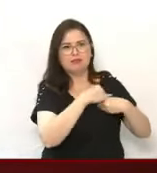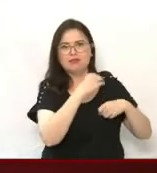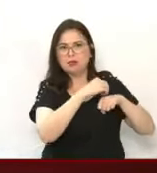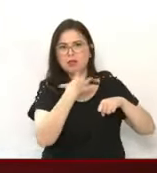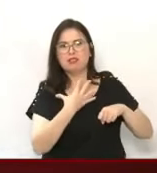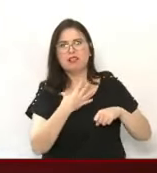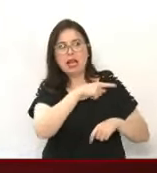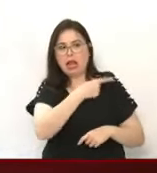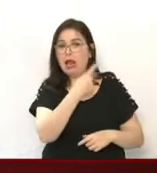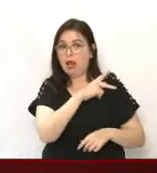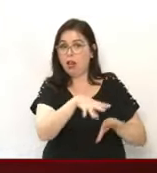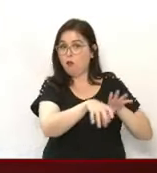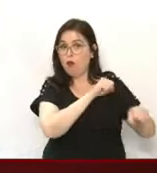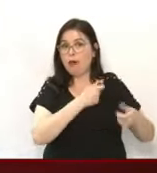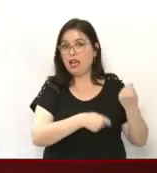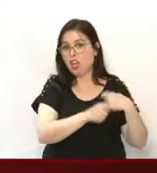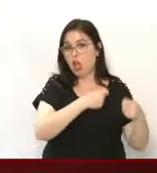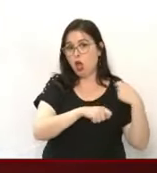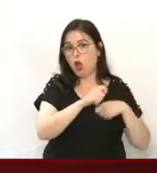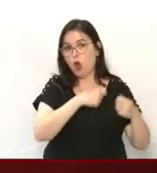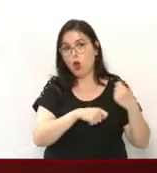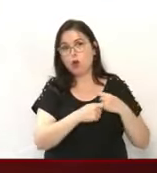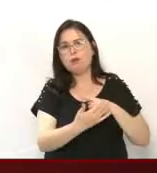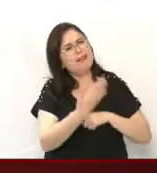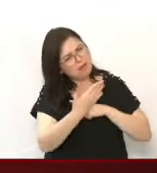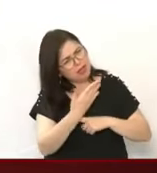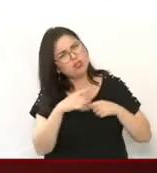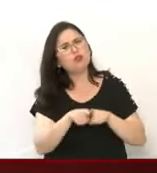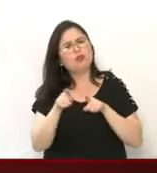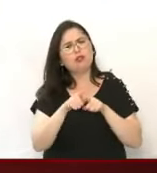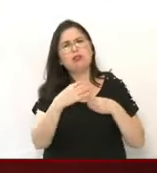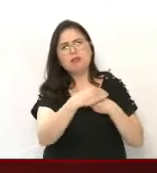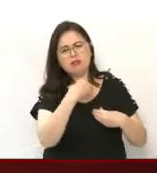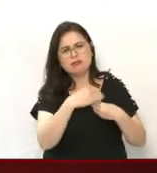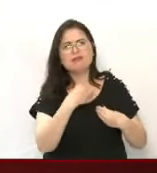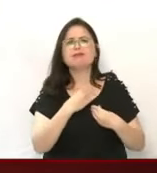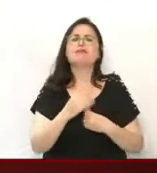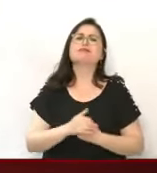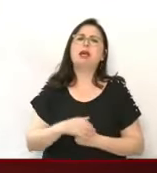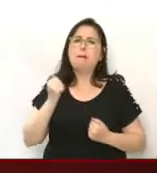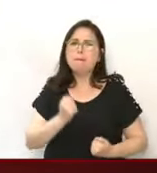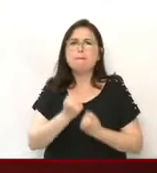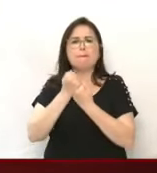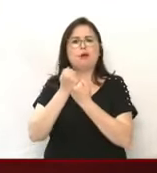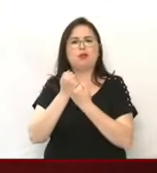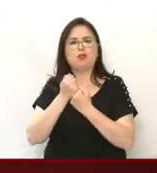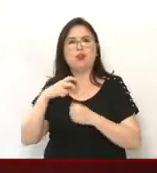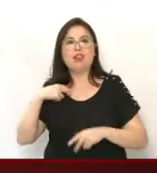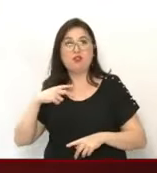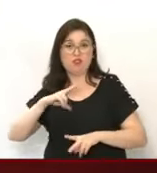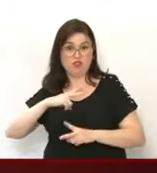mulher, me amparou todas as horas que precisou. O sucesso do meu mandato também é teu.